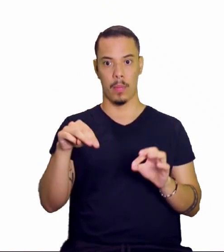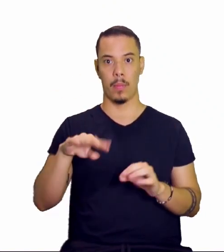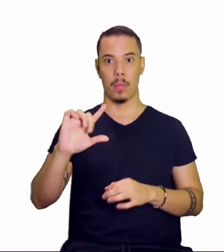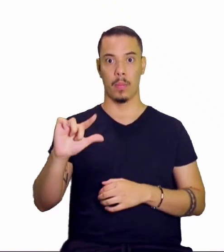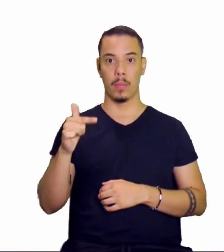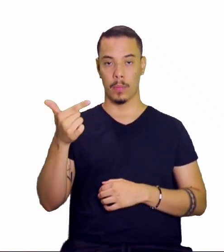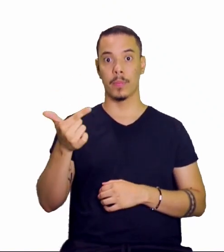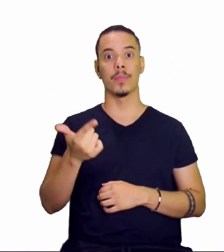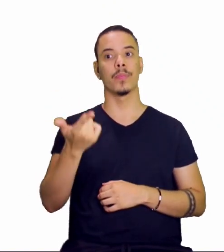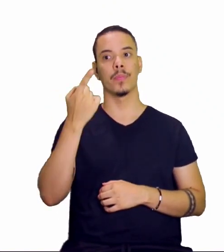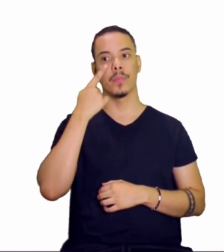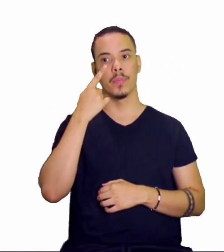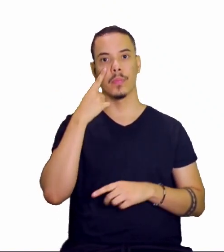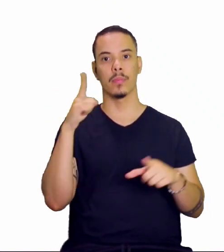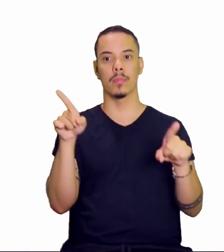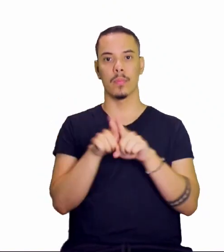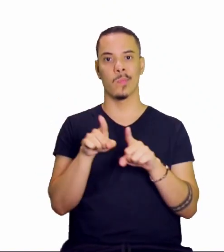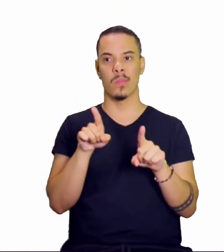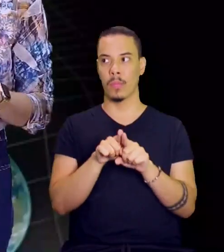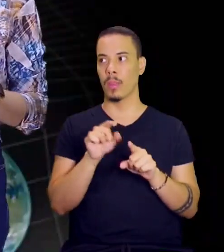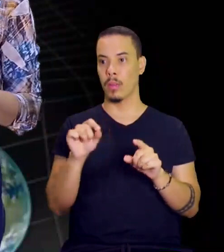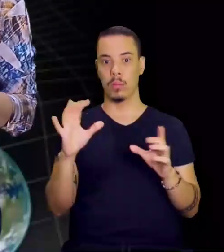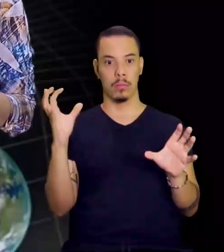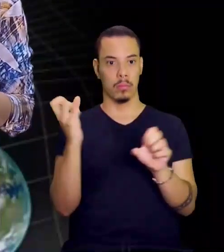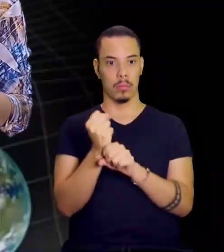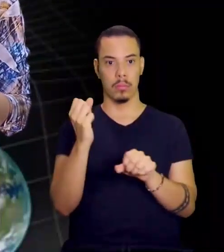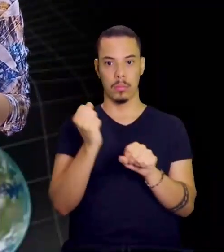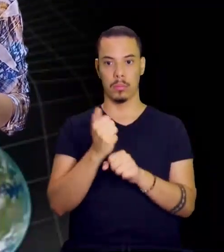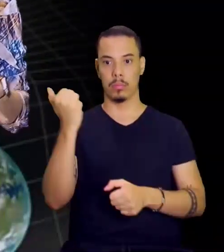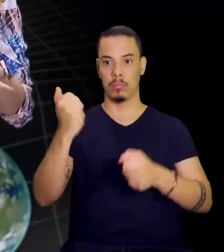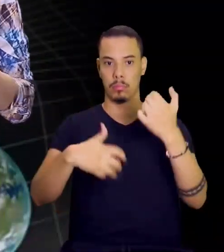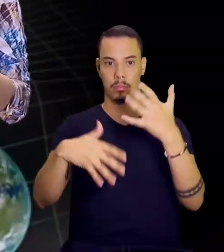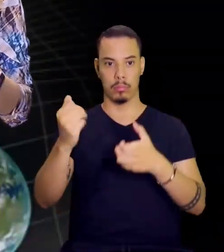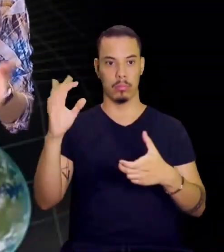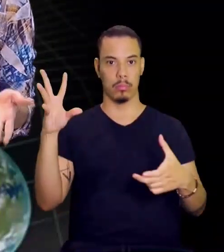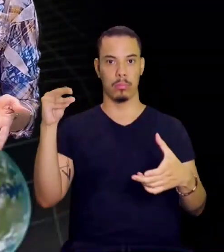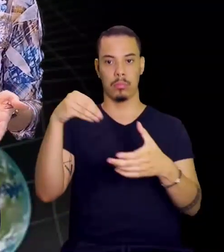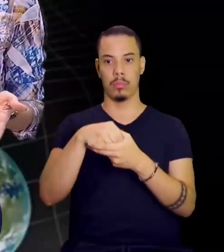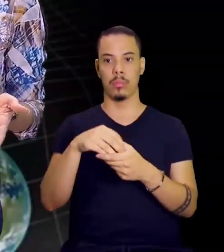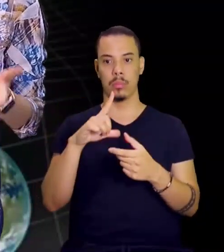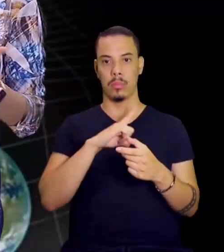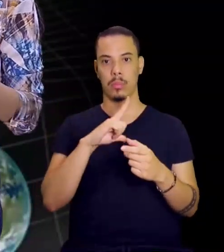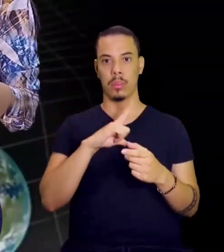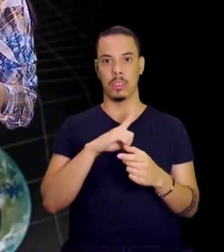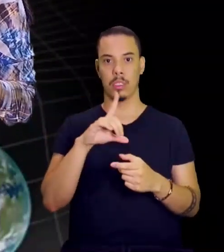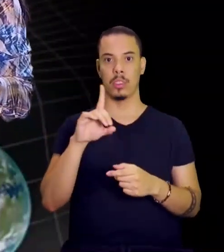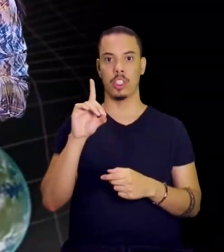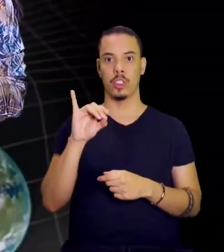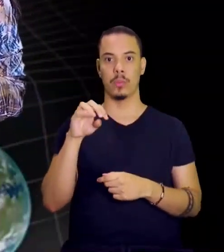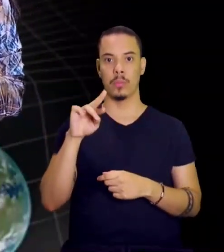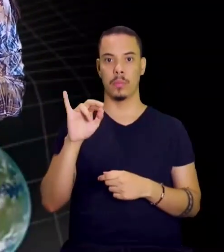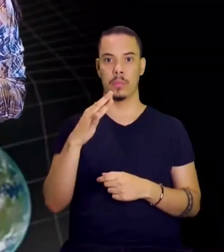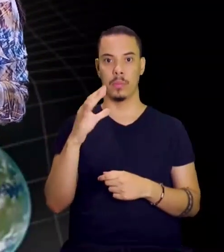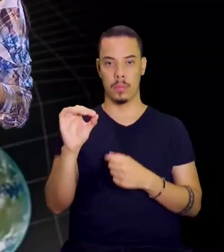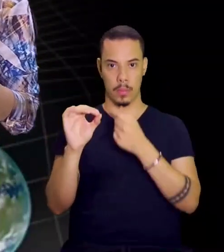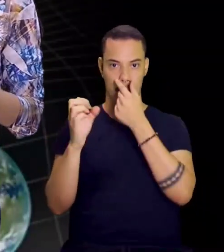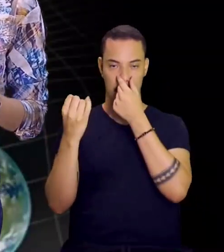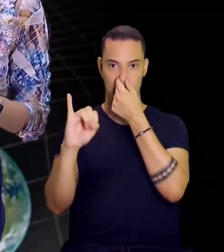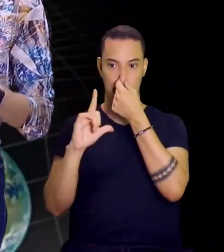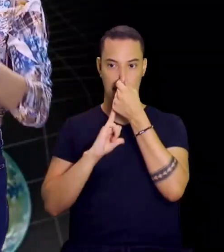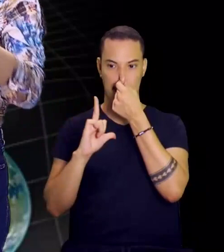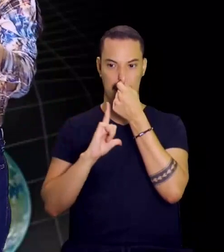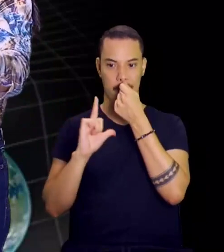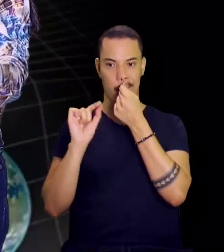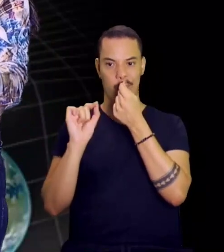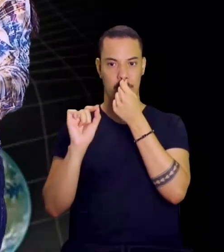vamos ver, jovens, que essas medidas, elas são relacionadas a dimensões, né, professor? Então, se eu tenho 1 metro quadrado, nós vamos ver que eu